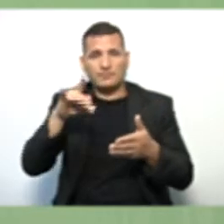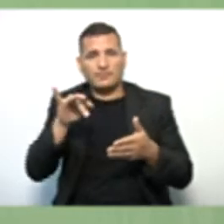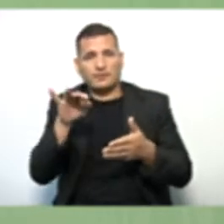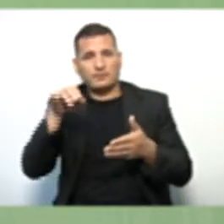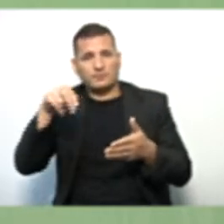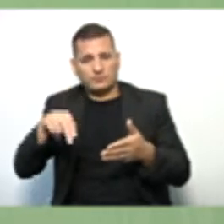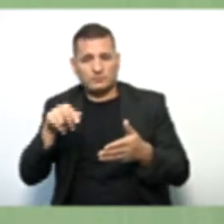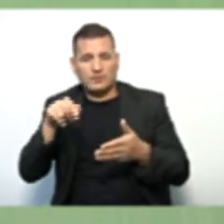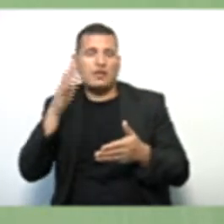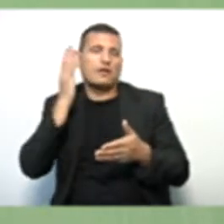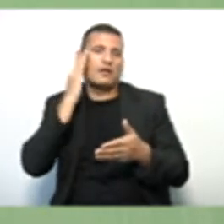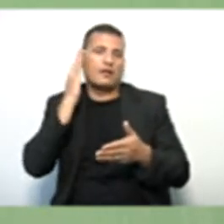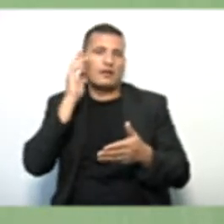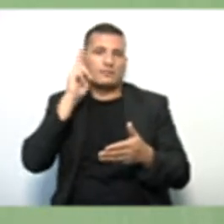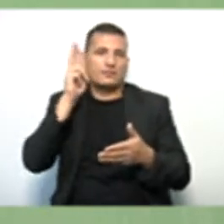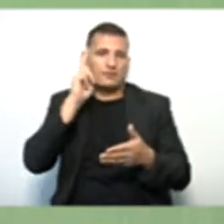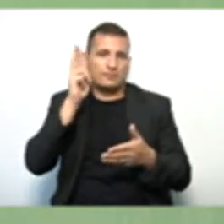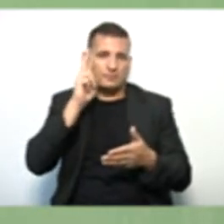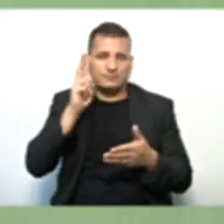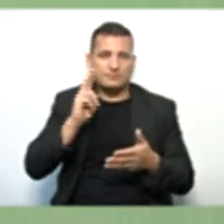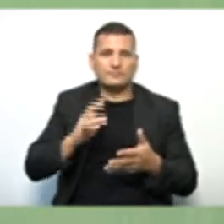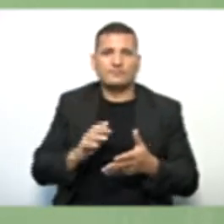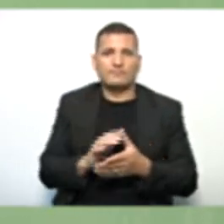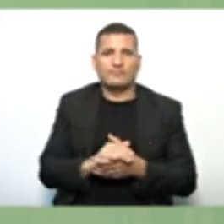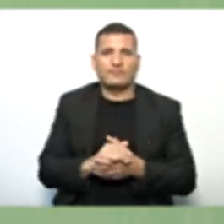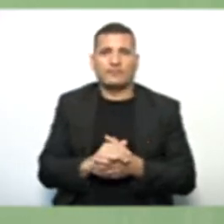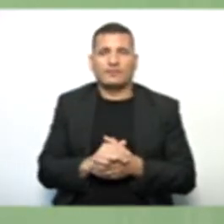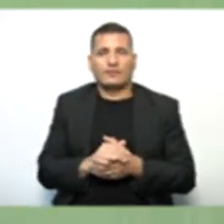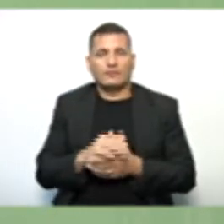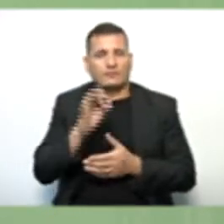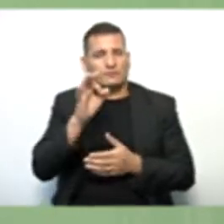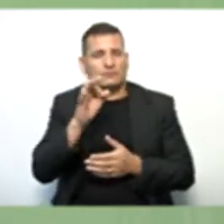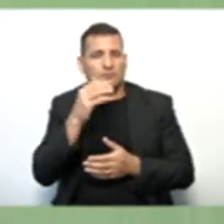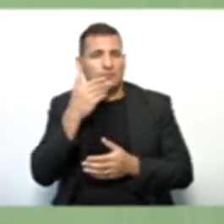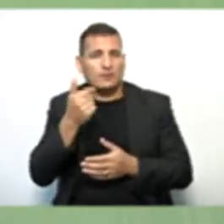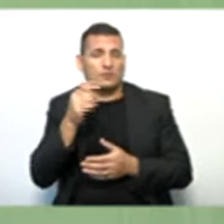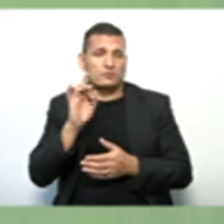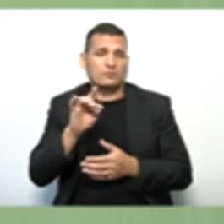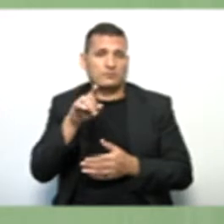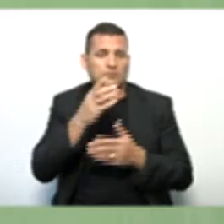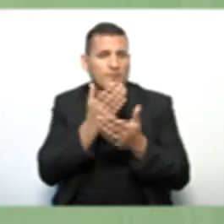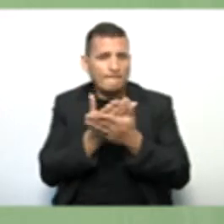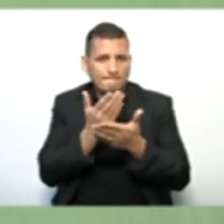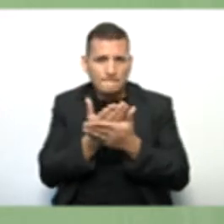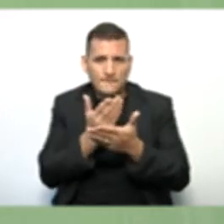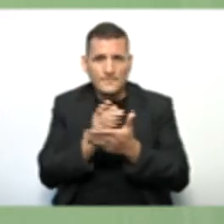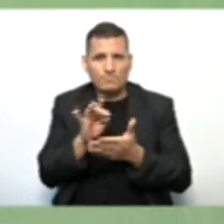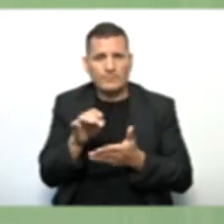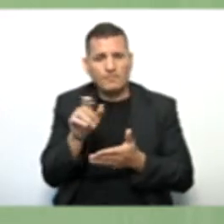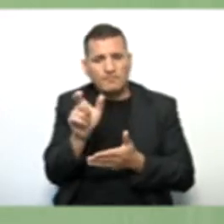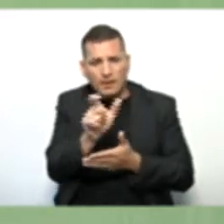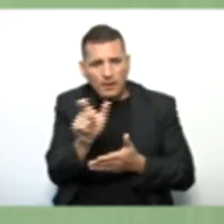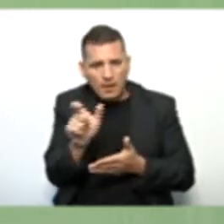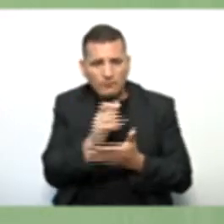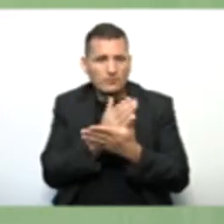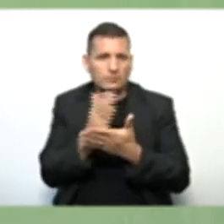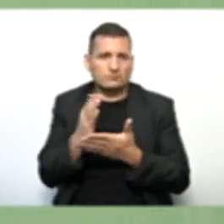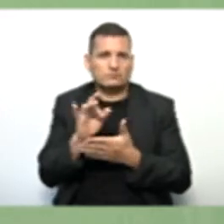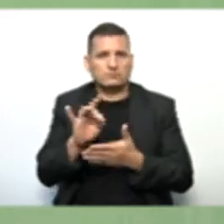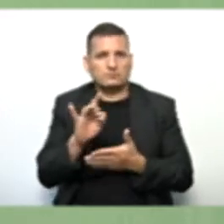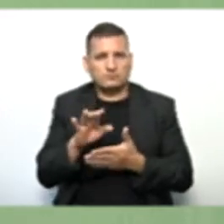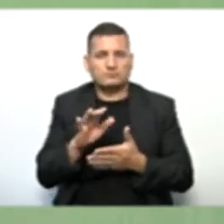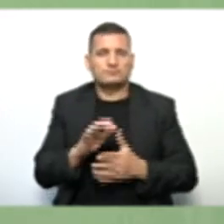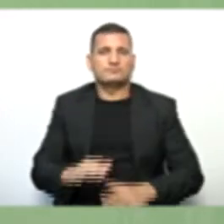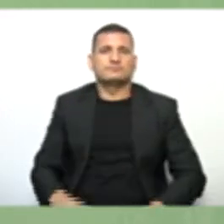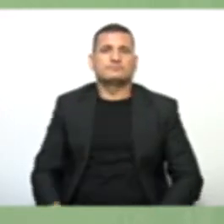saber lembrar das coisinhas aí. É bem básico, sim. O ideal é só que você dê aquela estudadazinha naquelas palavras reservadas, né? E como